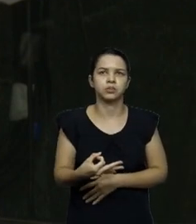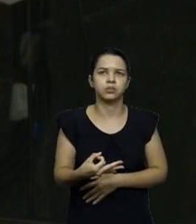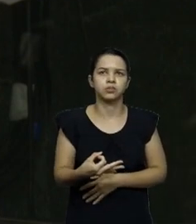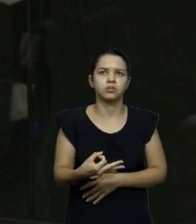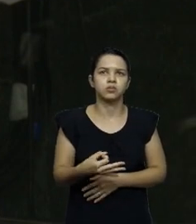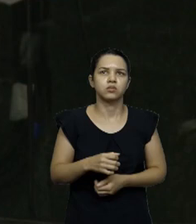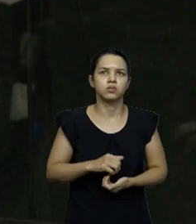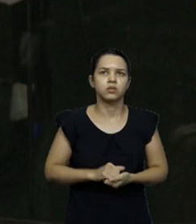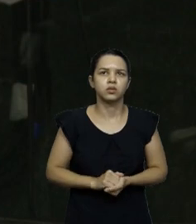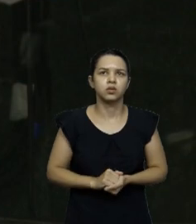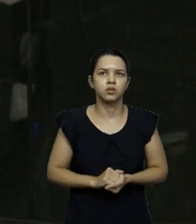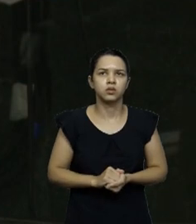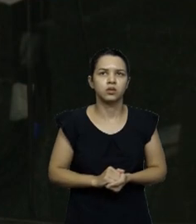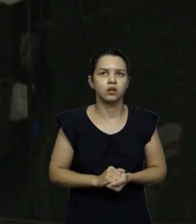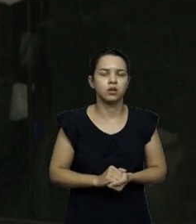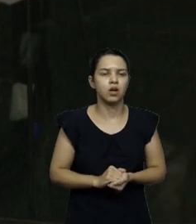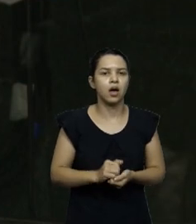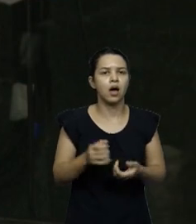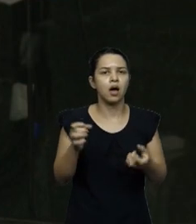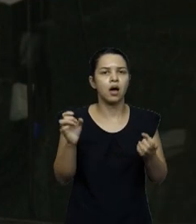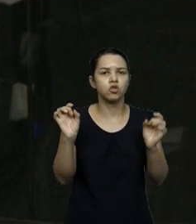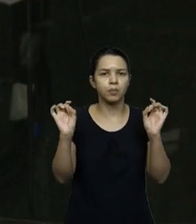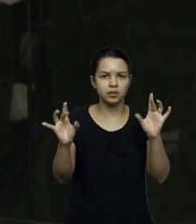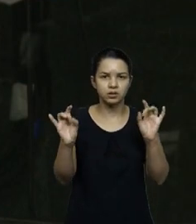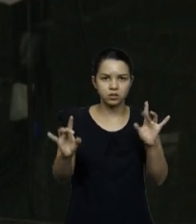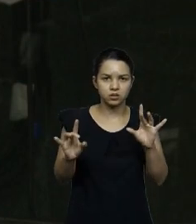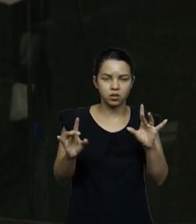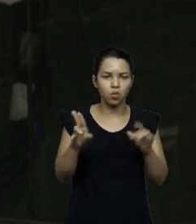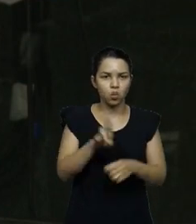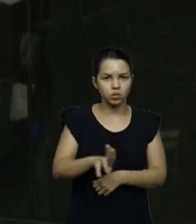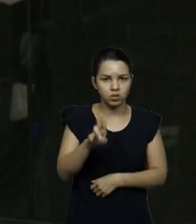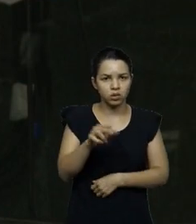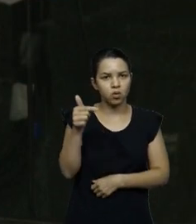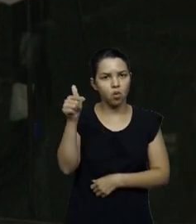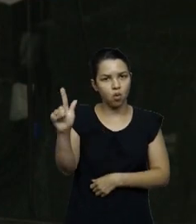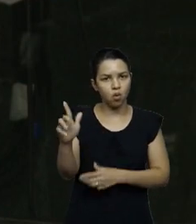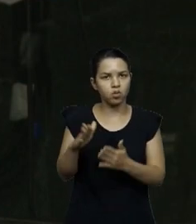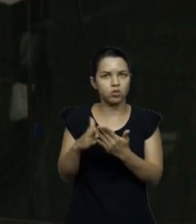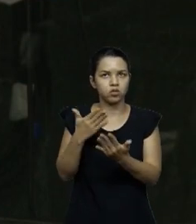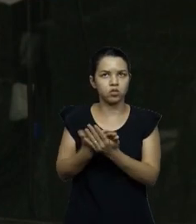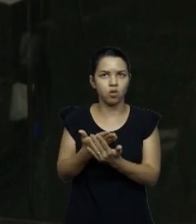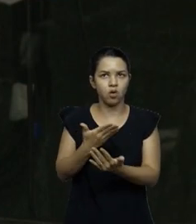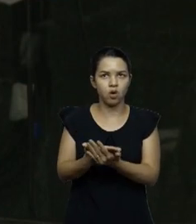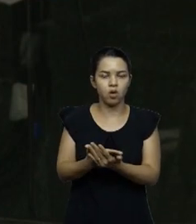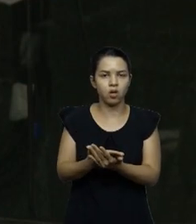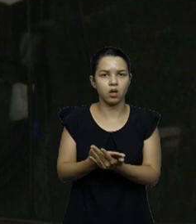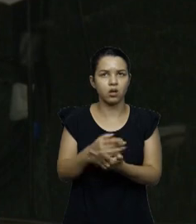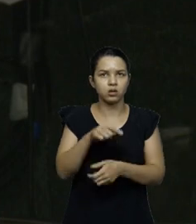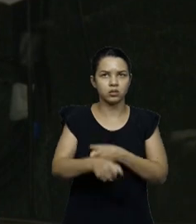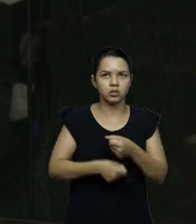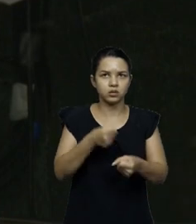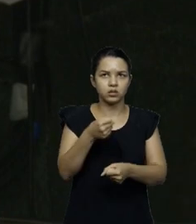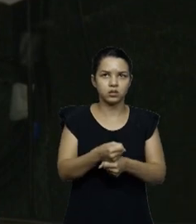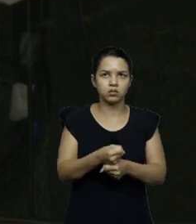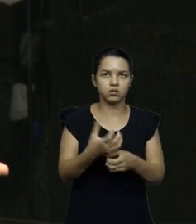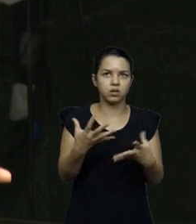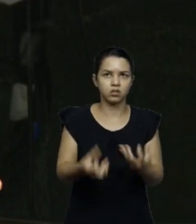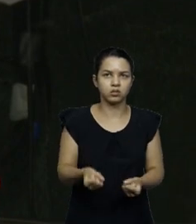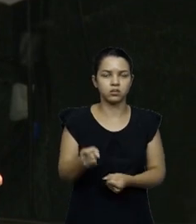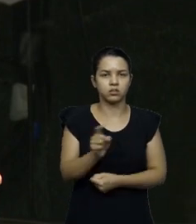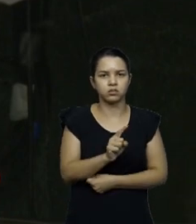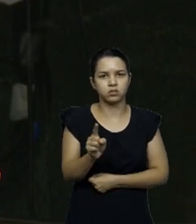cheguei lá a especialização que eu usei na outra escola ano passado esse ano não estão aceitando fiquei eu